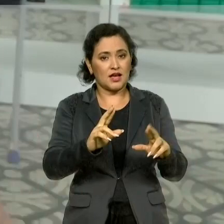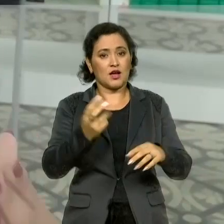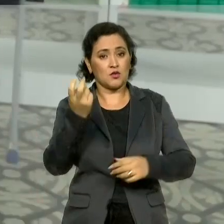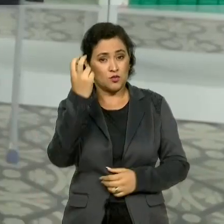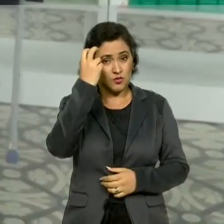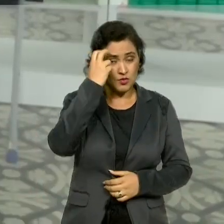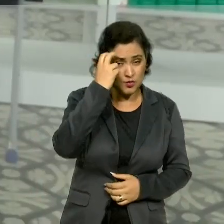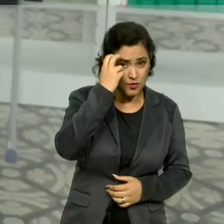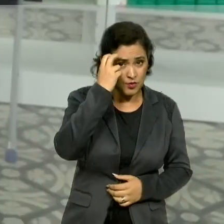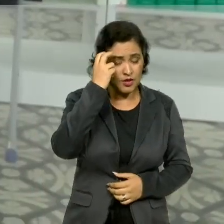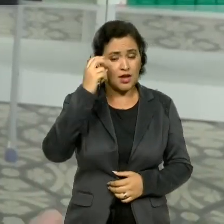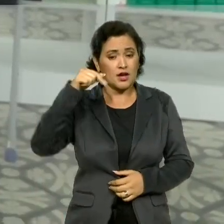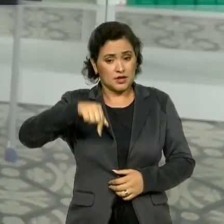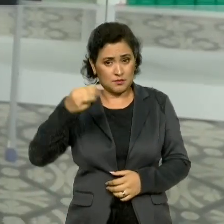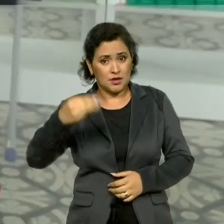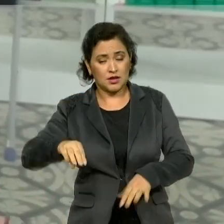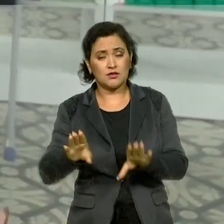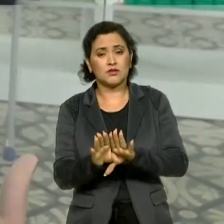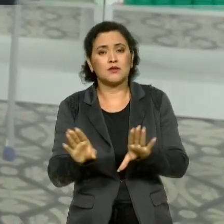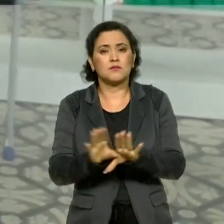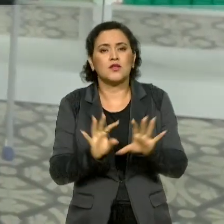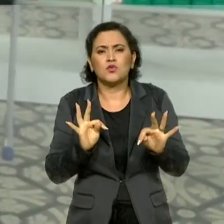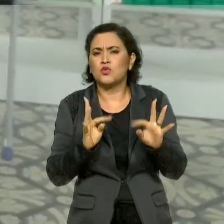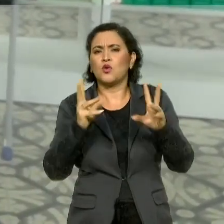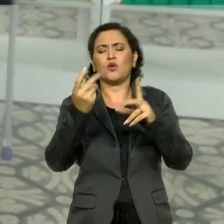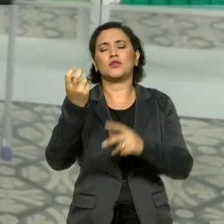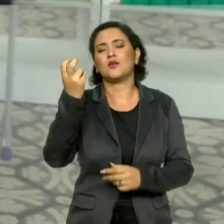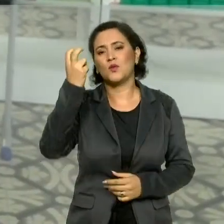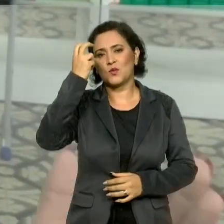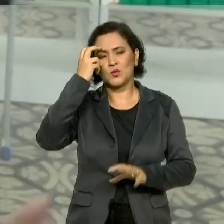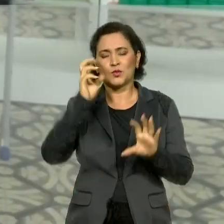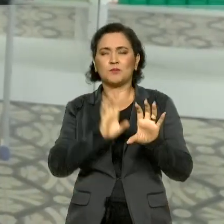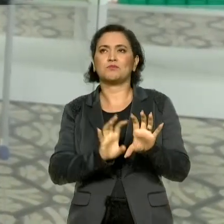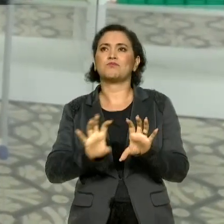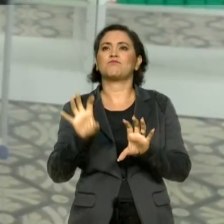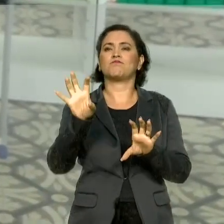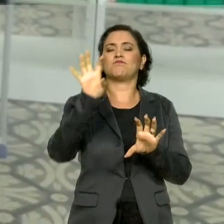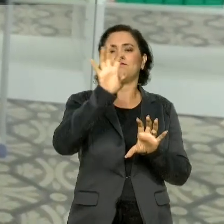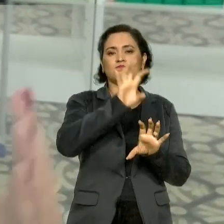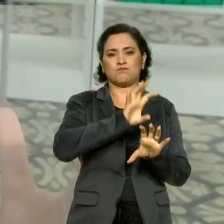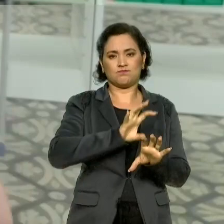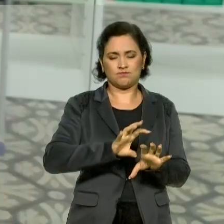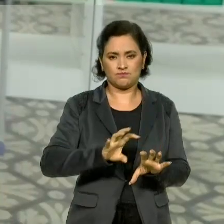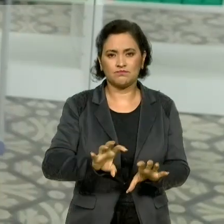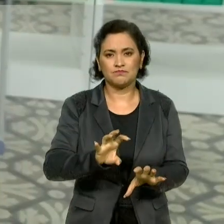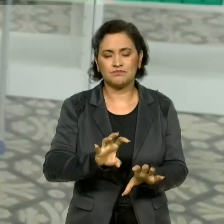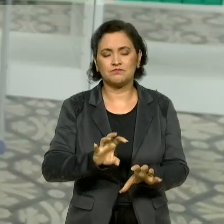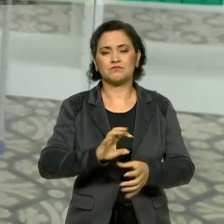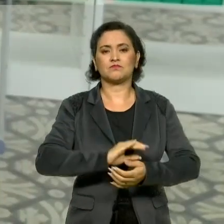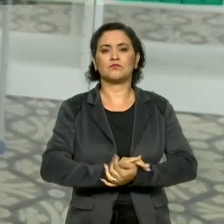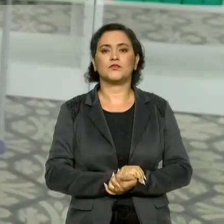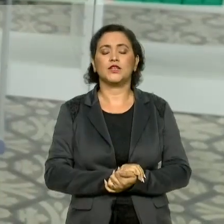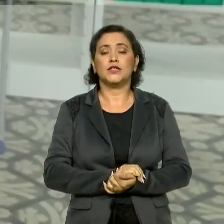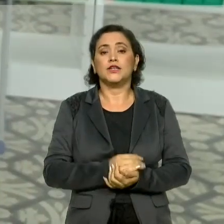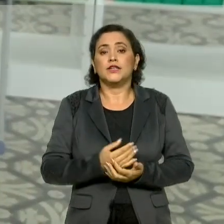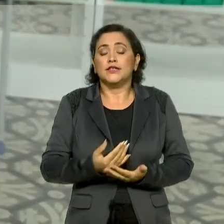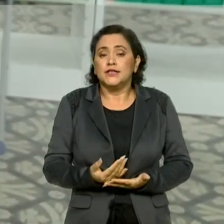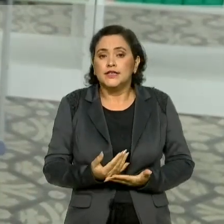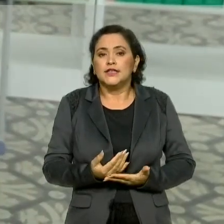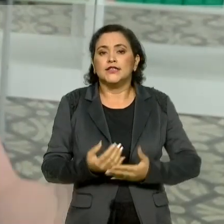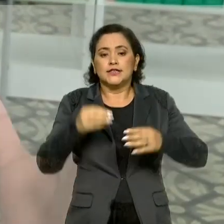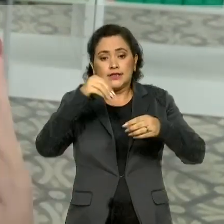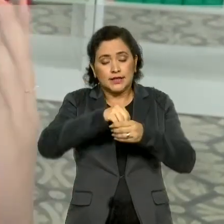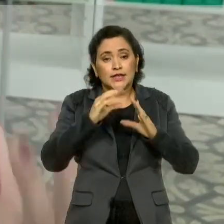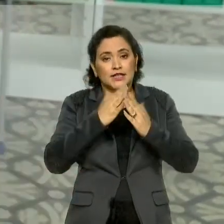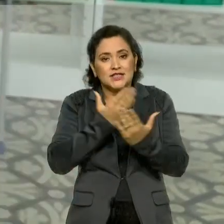do nosso povo par mas também é saber respeitar a cultura de todo mundo e trazer para dentro